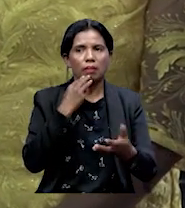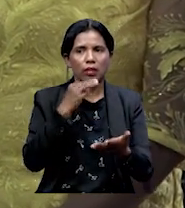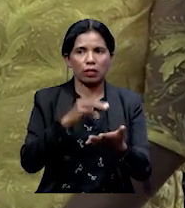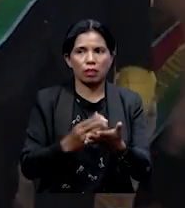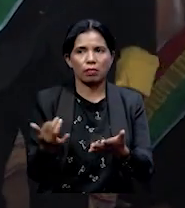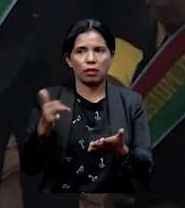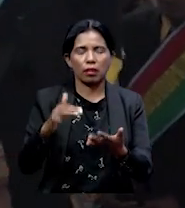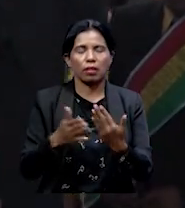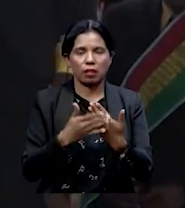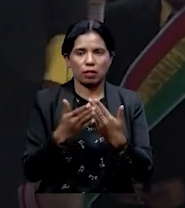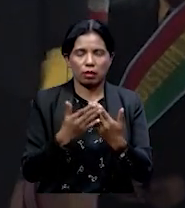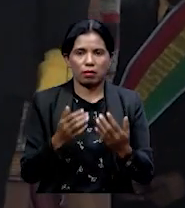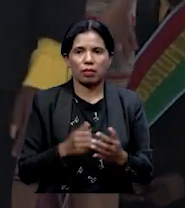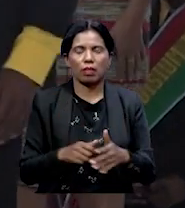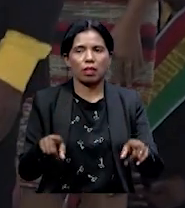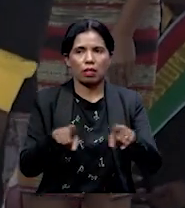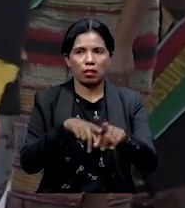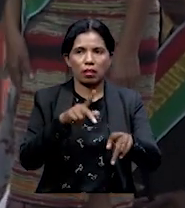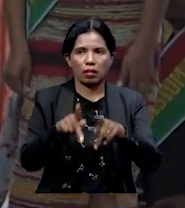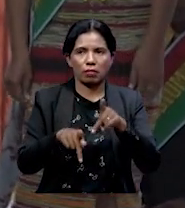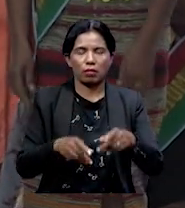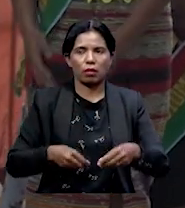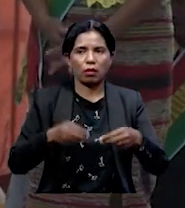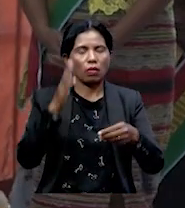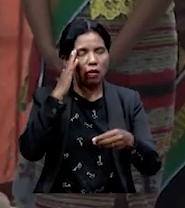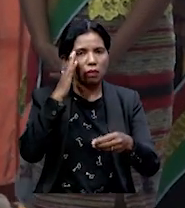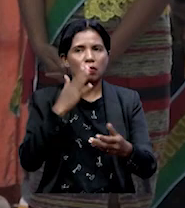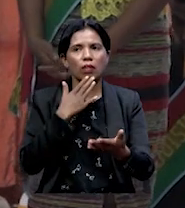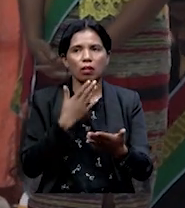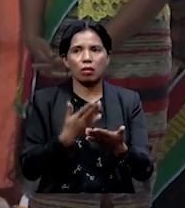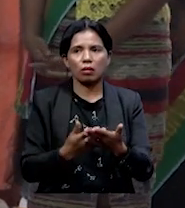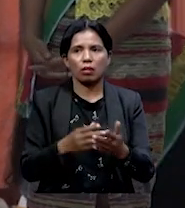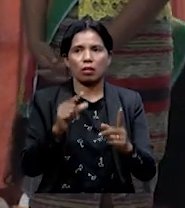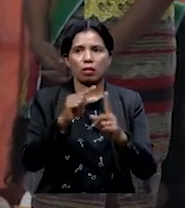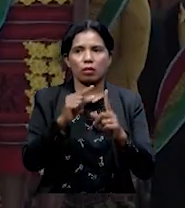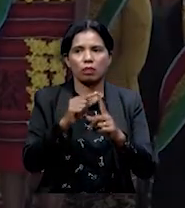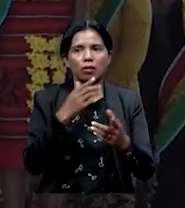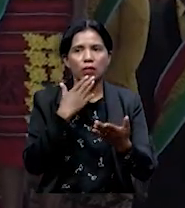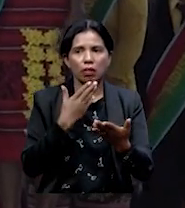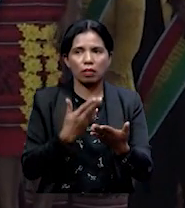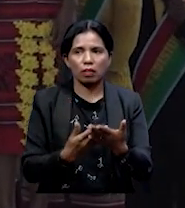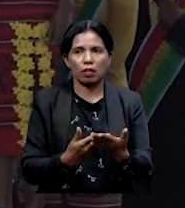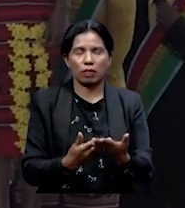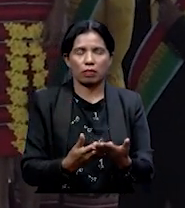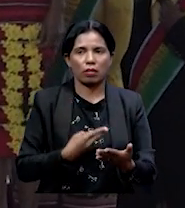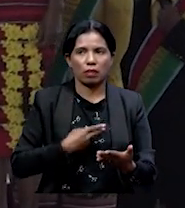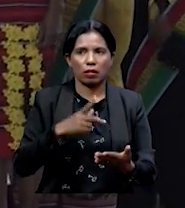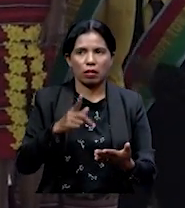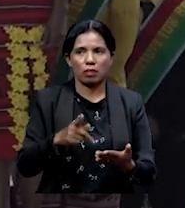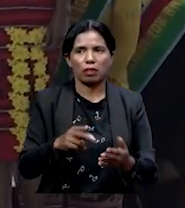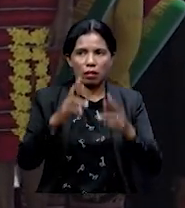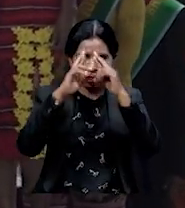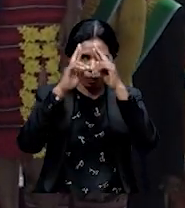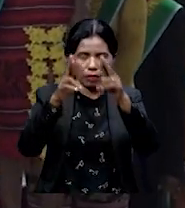de. Sai ema, não vê, ma que o Hano em dia, o Liafuang Midar, o Hahalok dia. Respeito ema